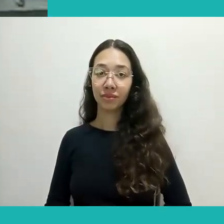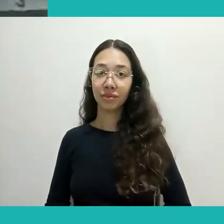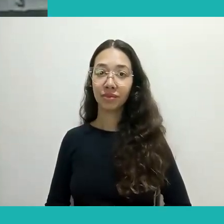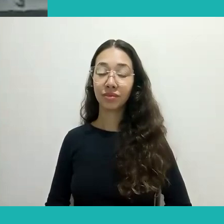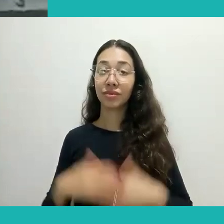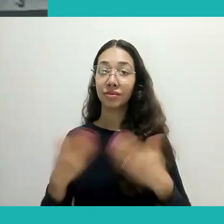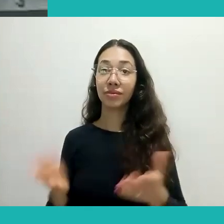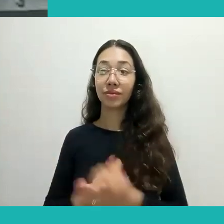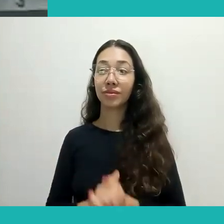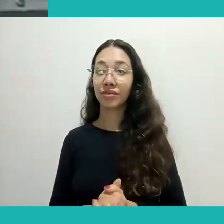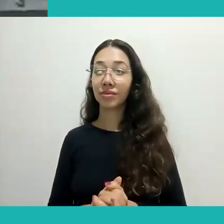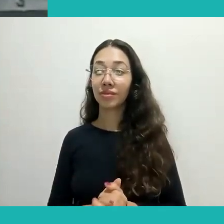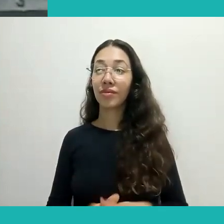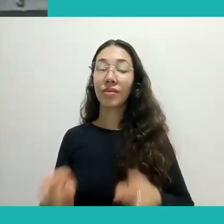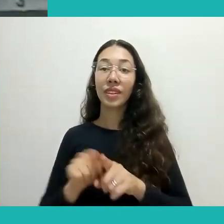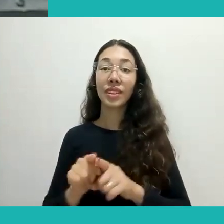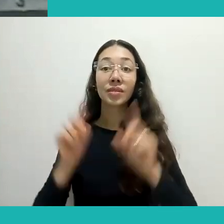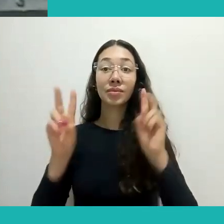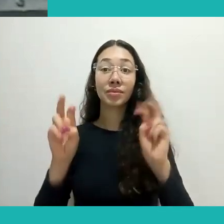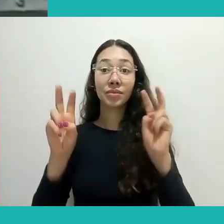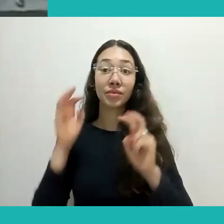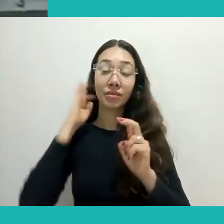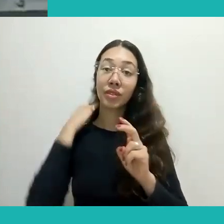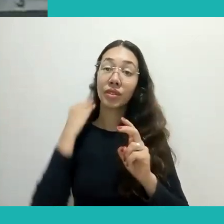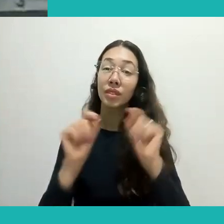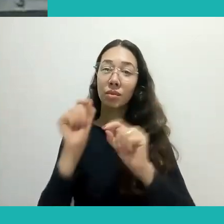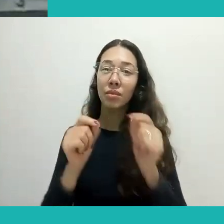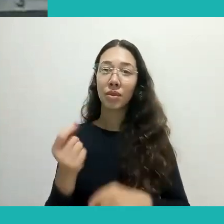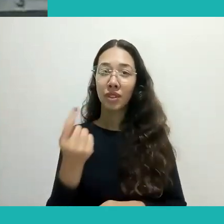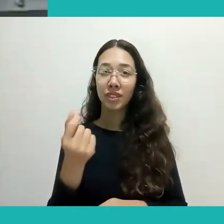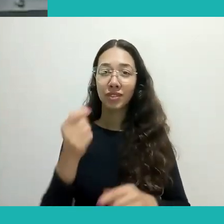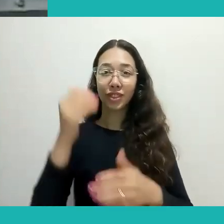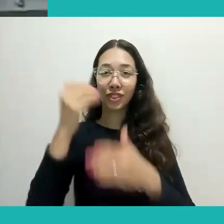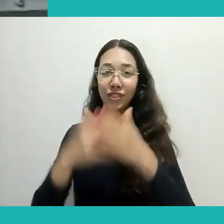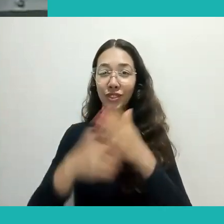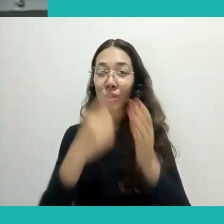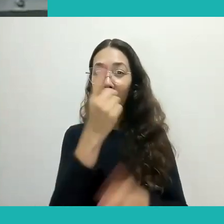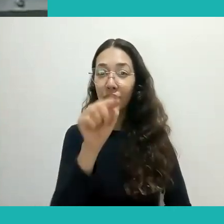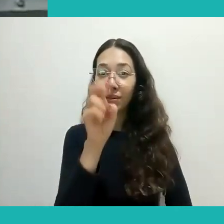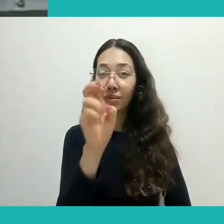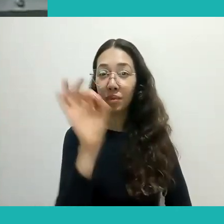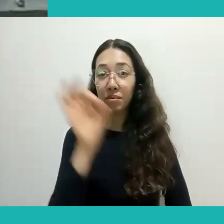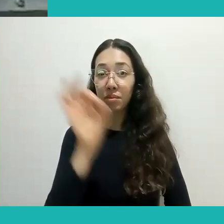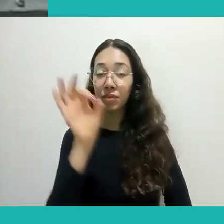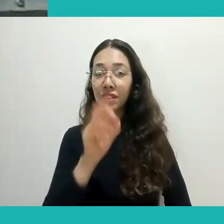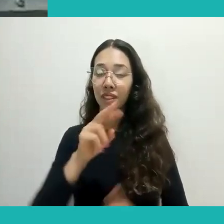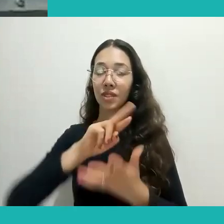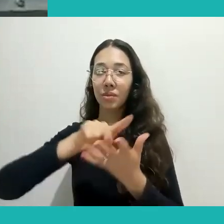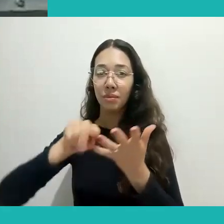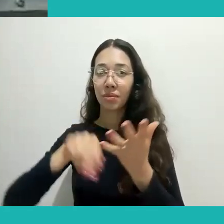Bom, ainda sobre essa contribuição de 1,5%, cabem algumas considerações adicionais,